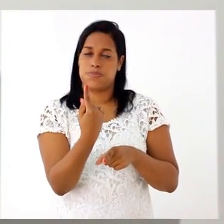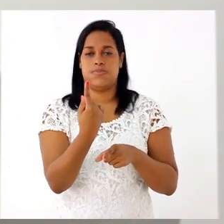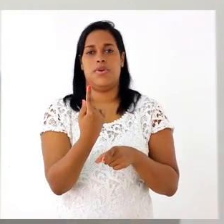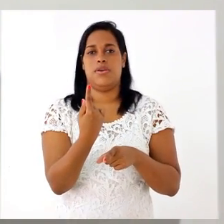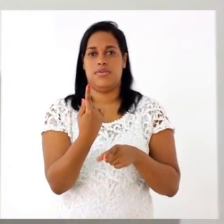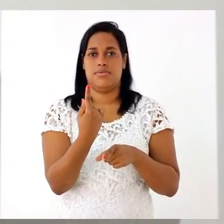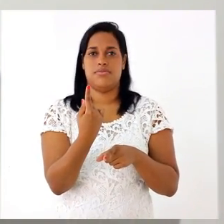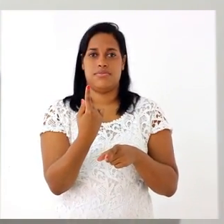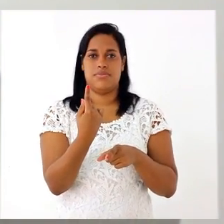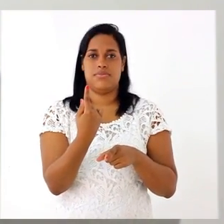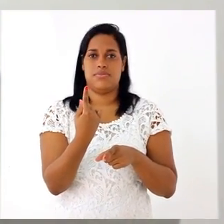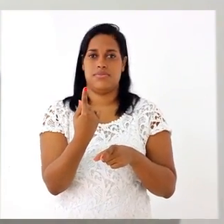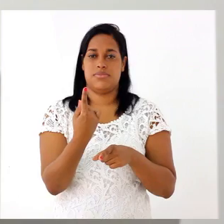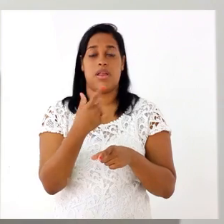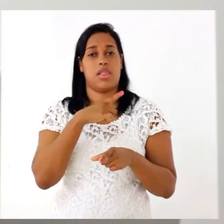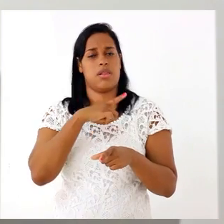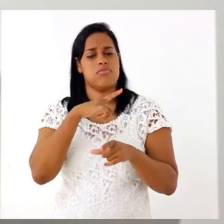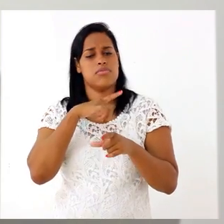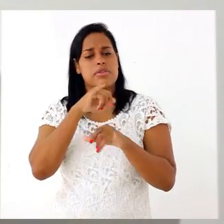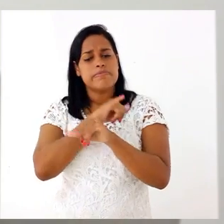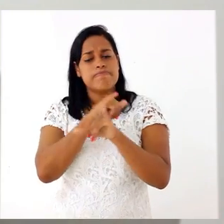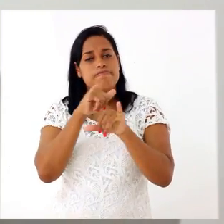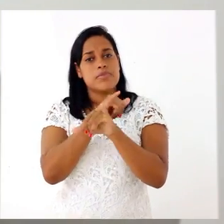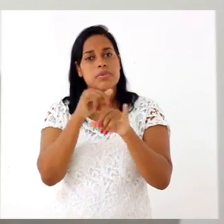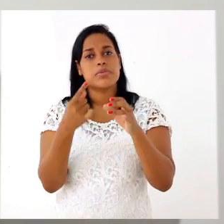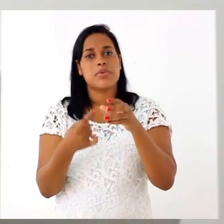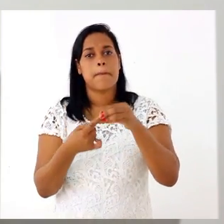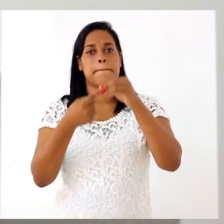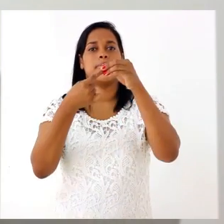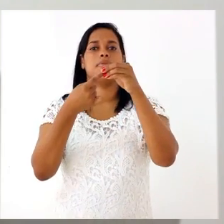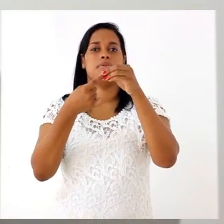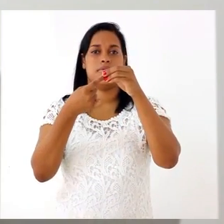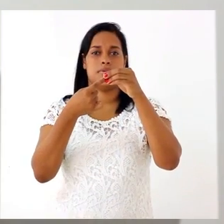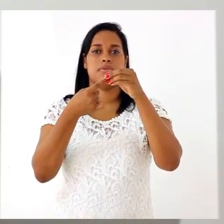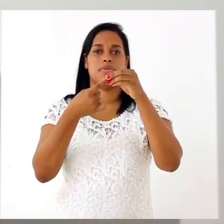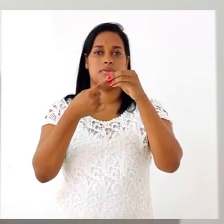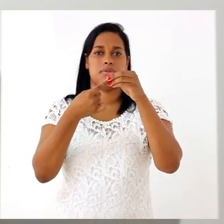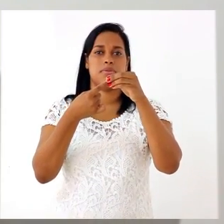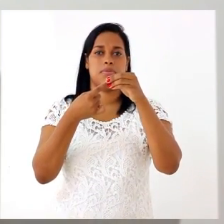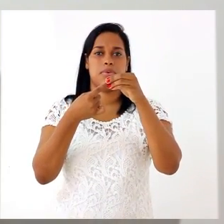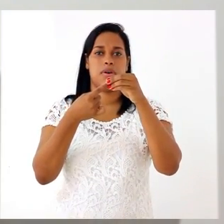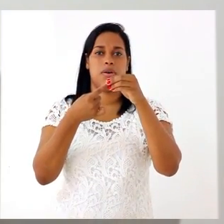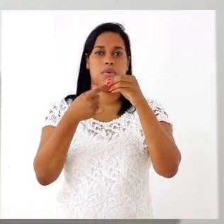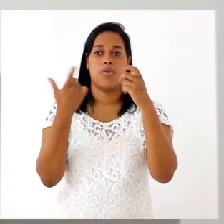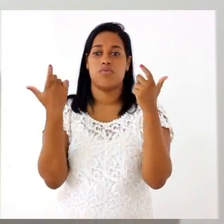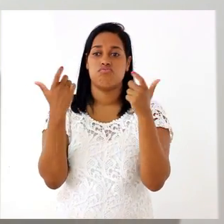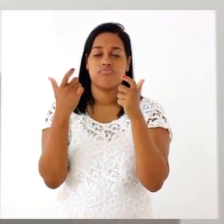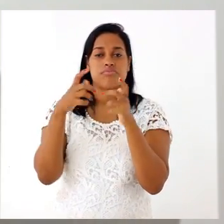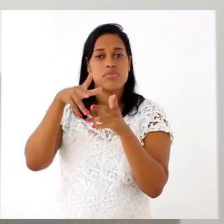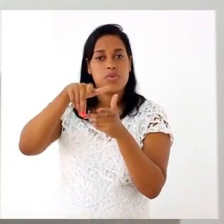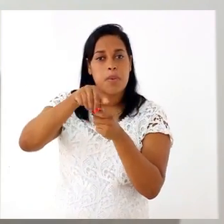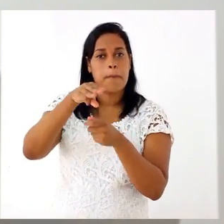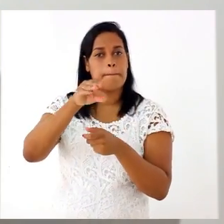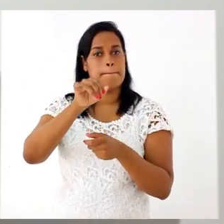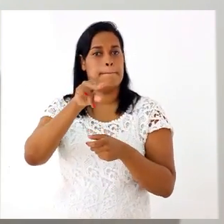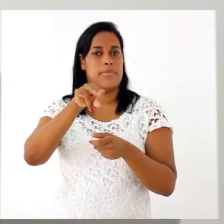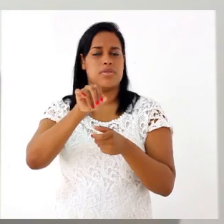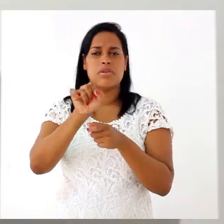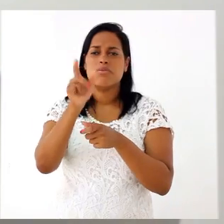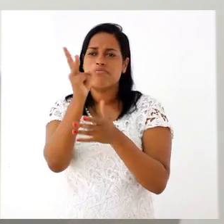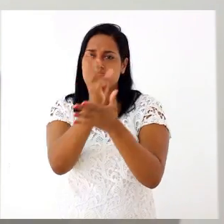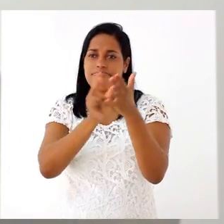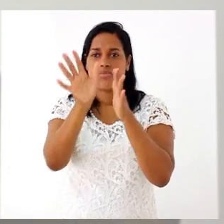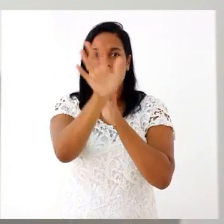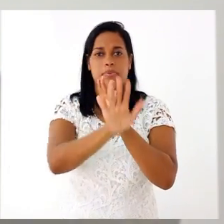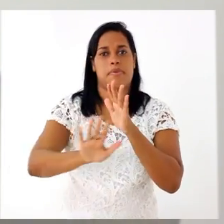nível, a informação principal de um mini-mundo. É o que será mapeado, o que será